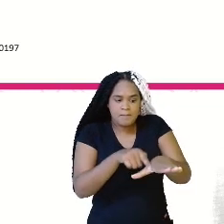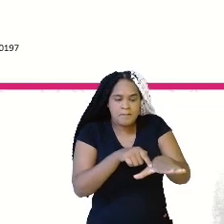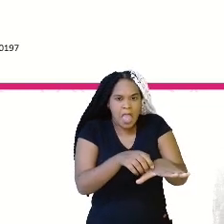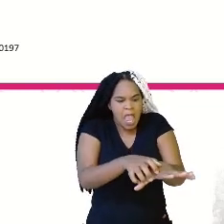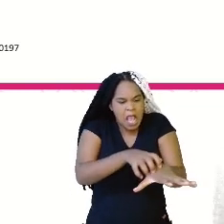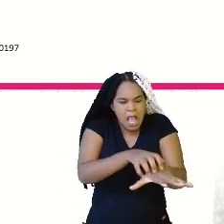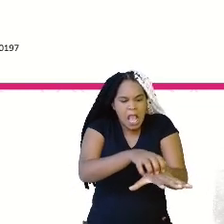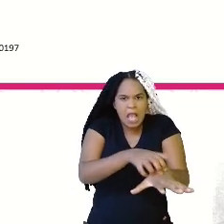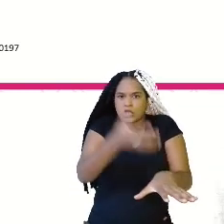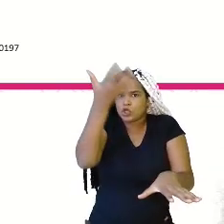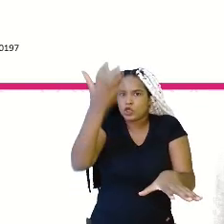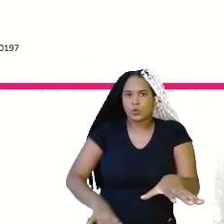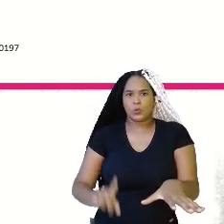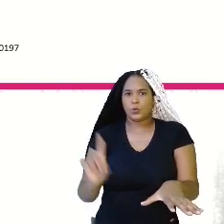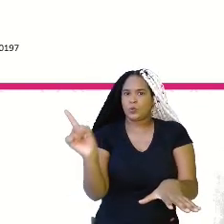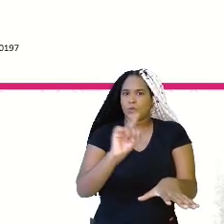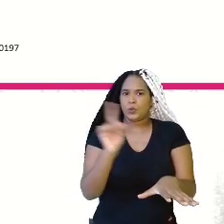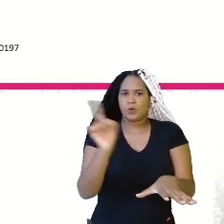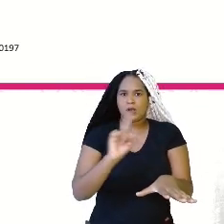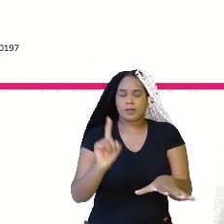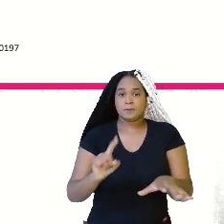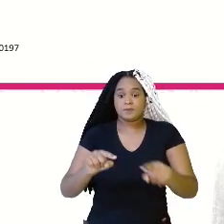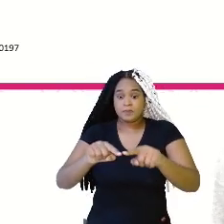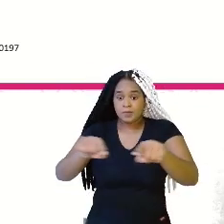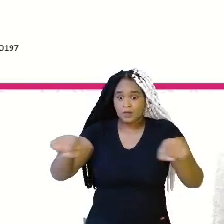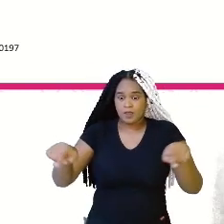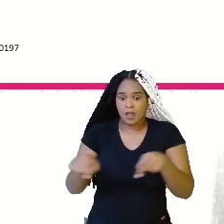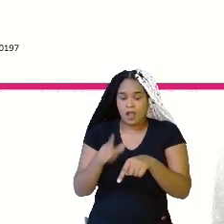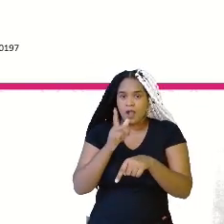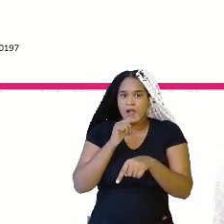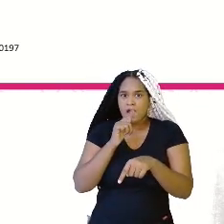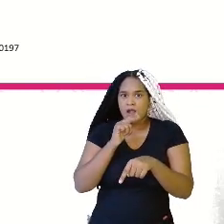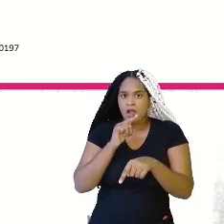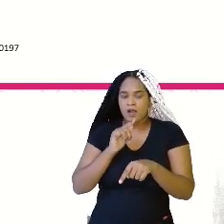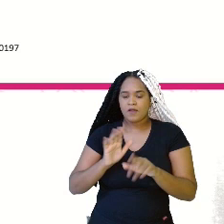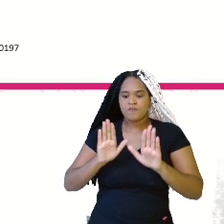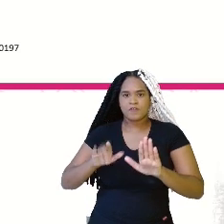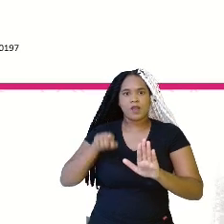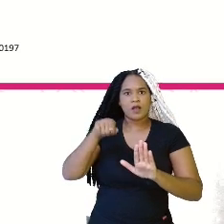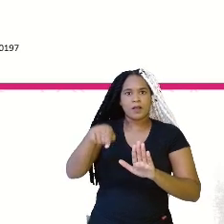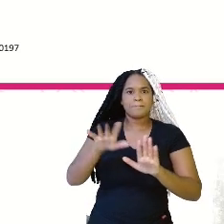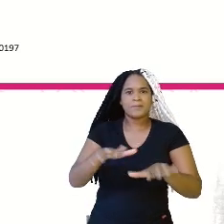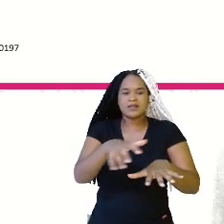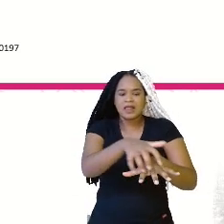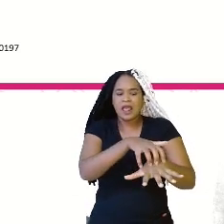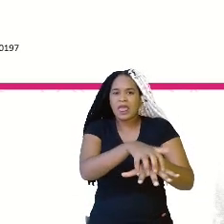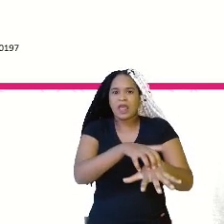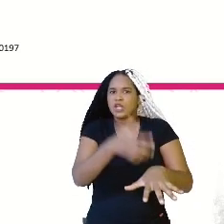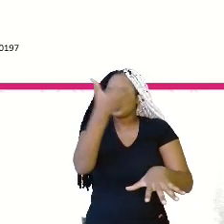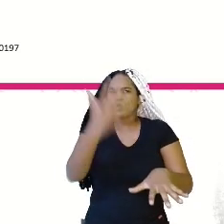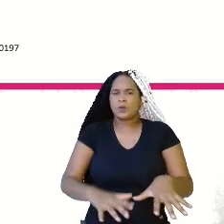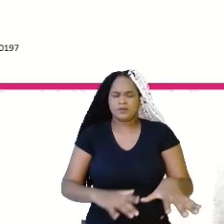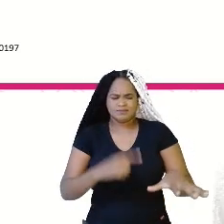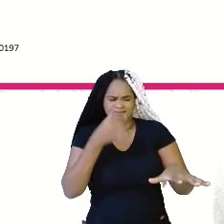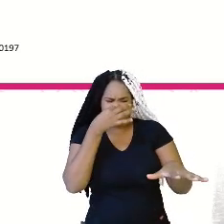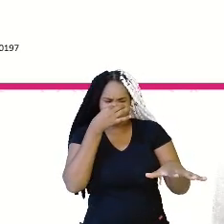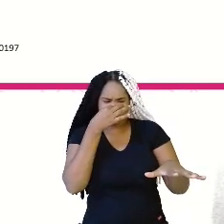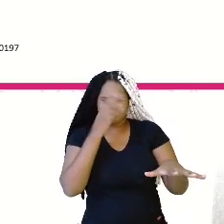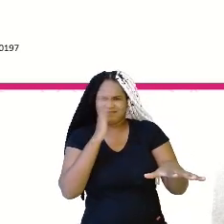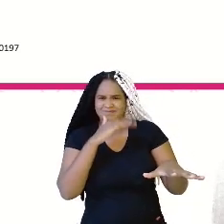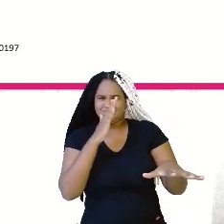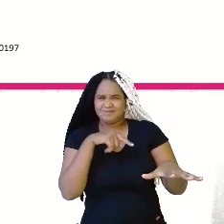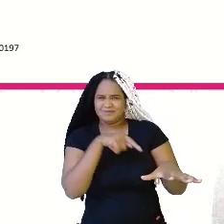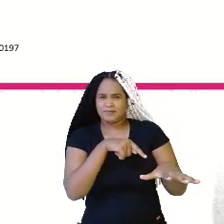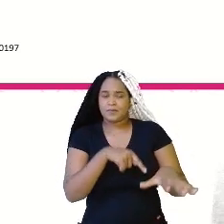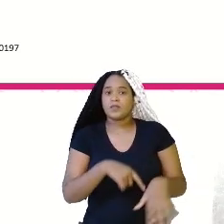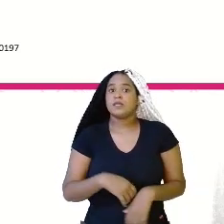porque não quer. Ele mora lá na lagoa, não lava o pé porque não quer. Mas que chulé! Esse